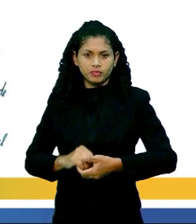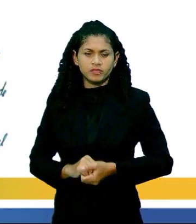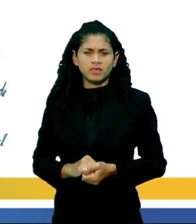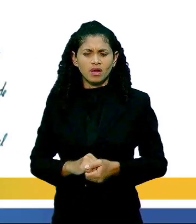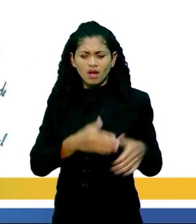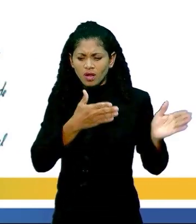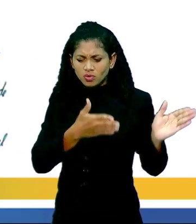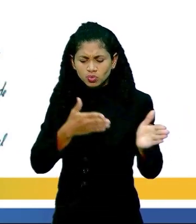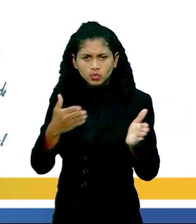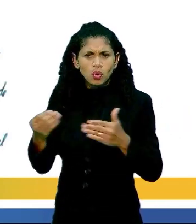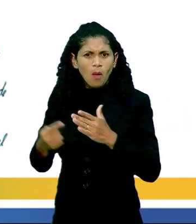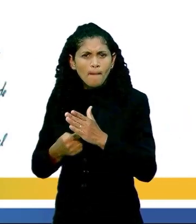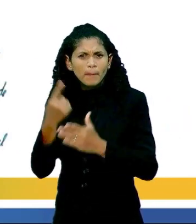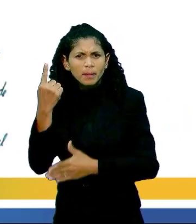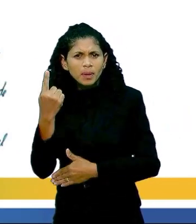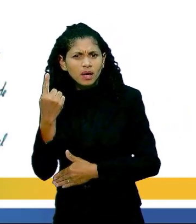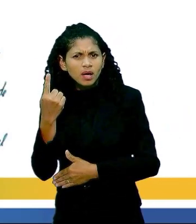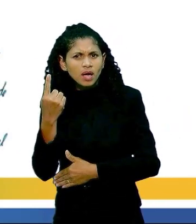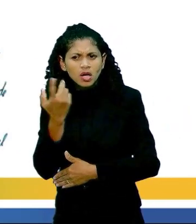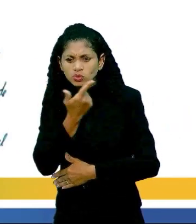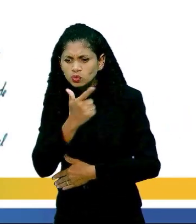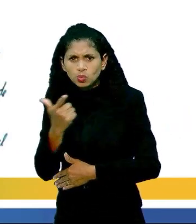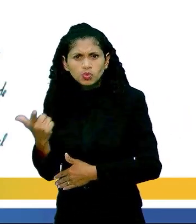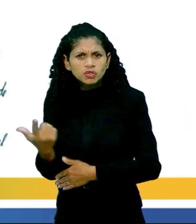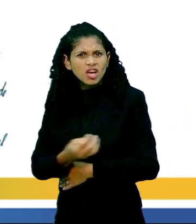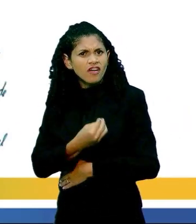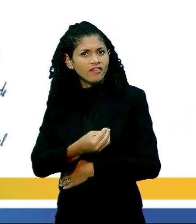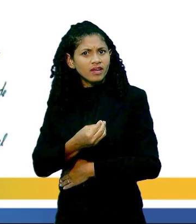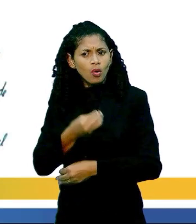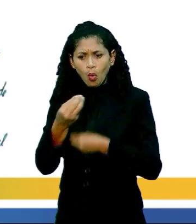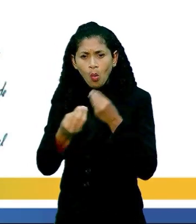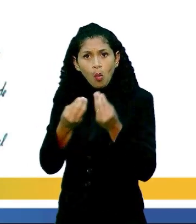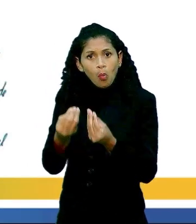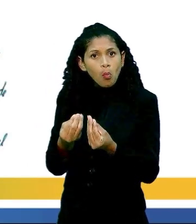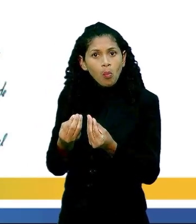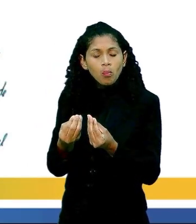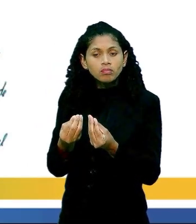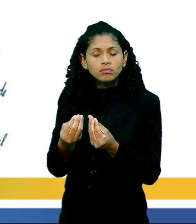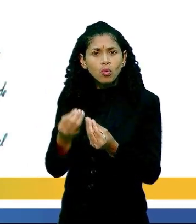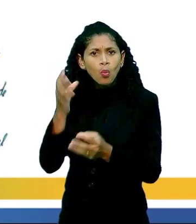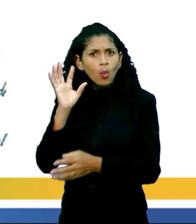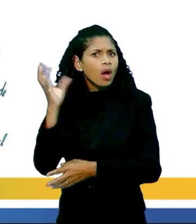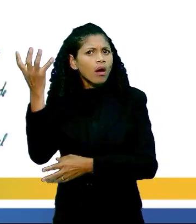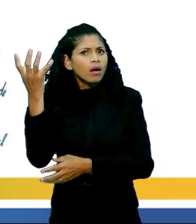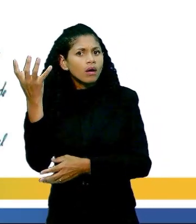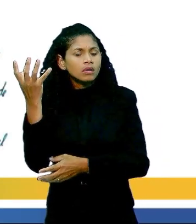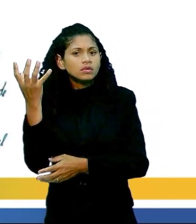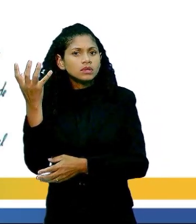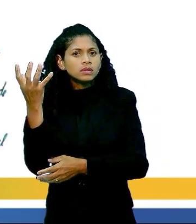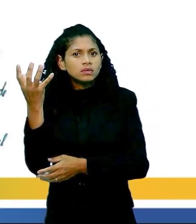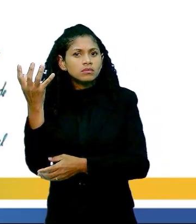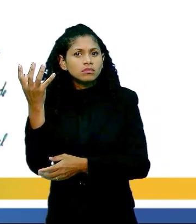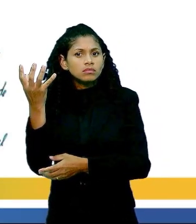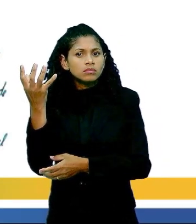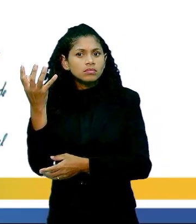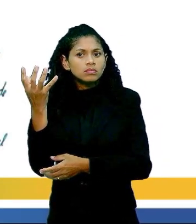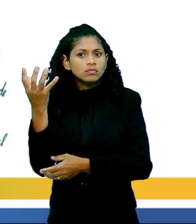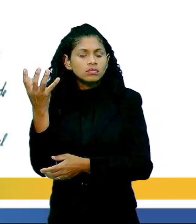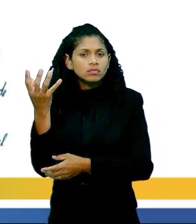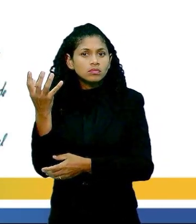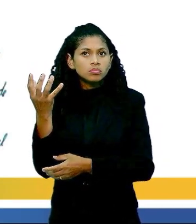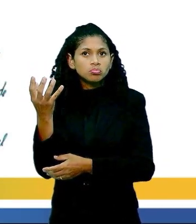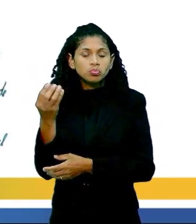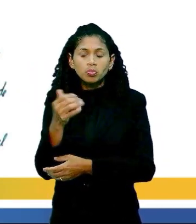Sucessão ecológica primária. Não tinha vida? Como assim? O que aconteceu? De repente aconteceu que